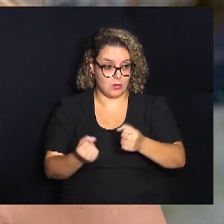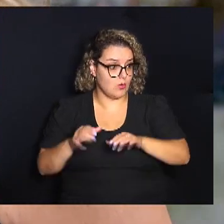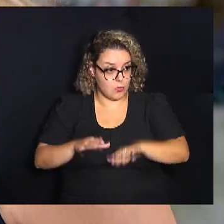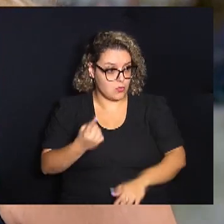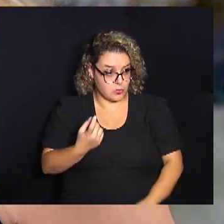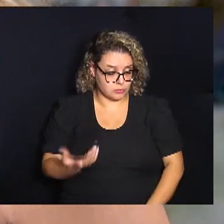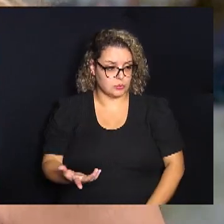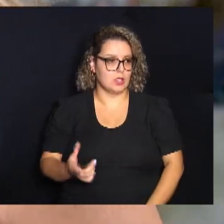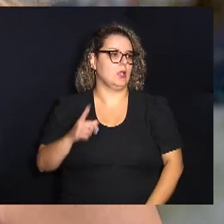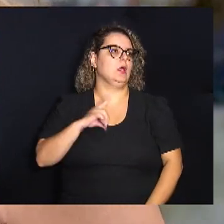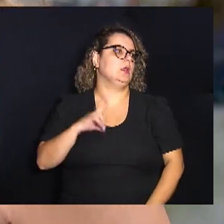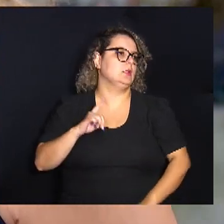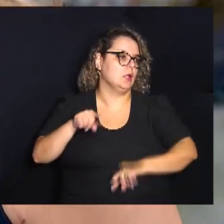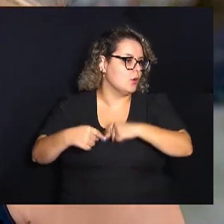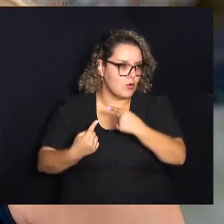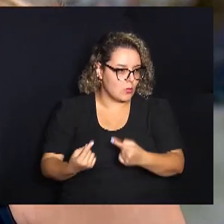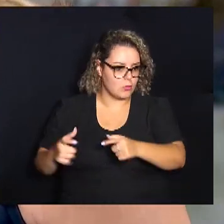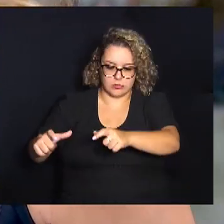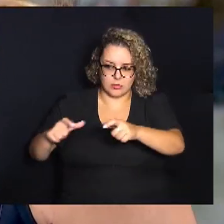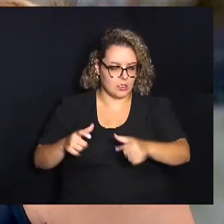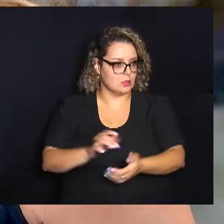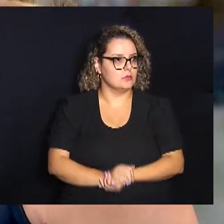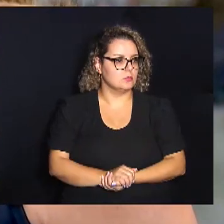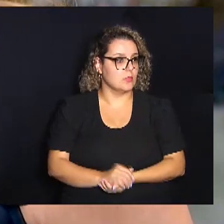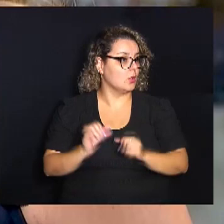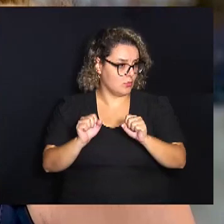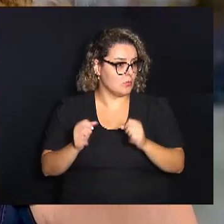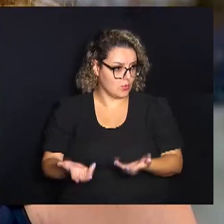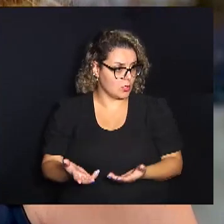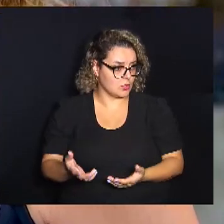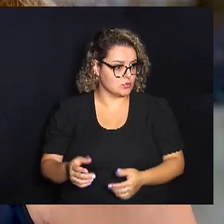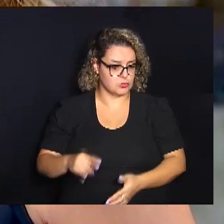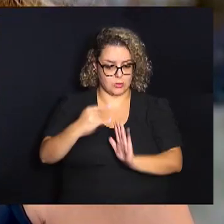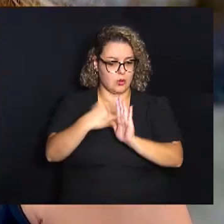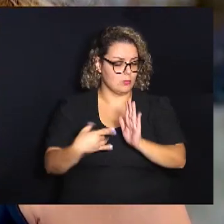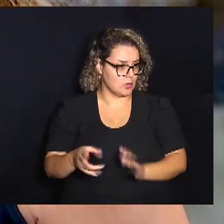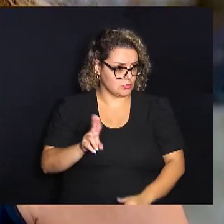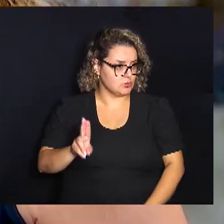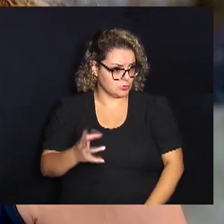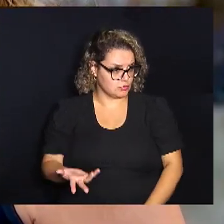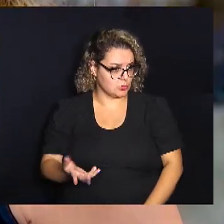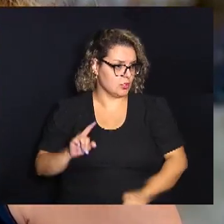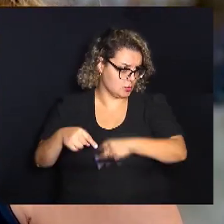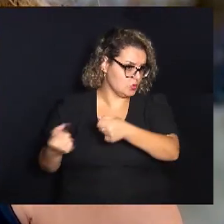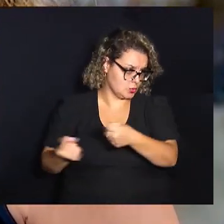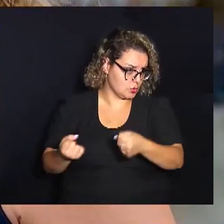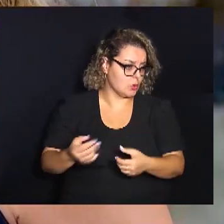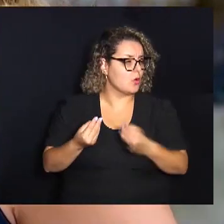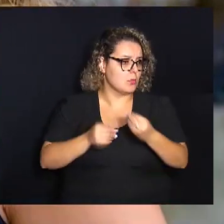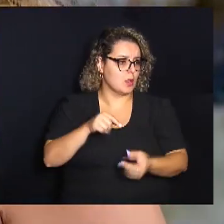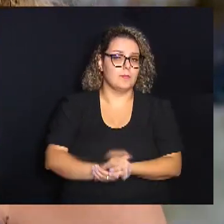Ele tem a credencial, o documento ele pode utilizar em outros carros, como que é